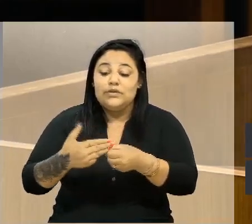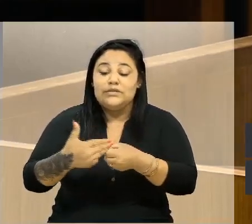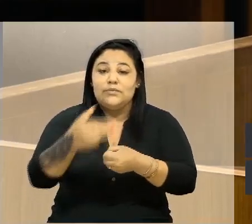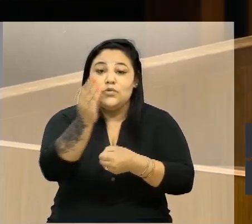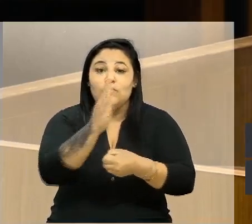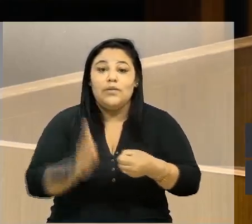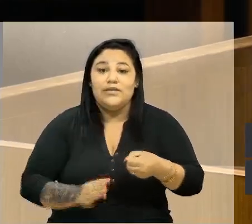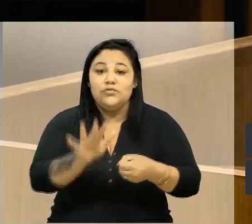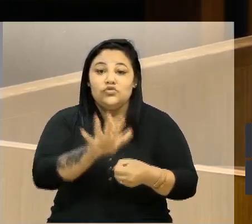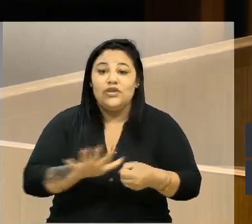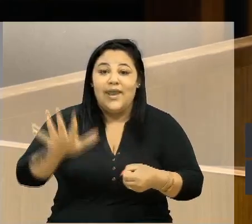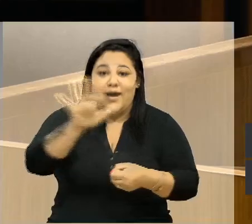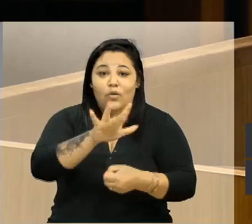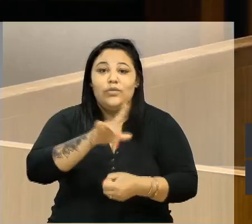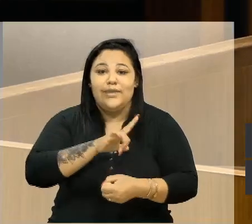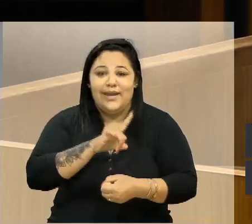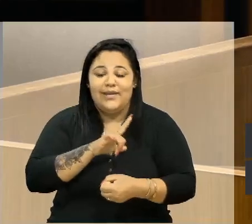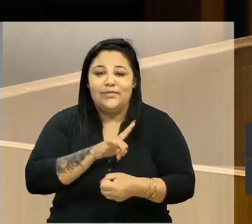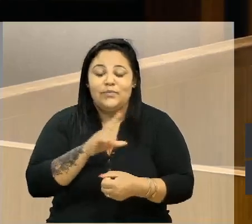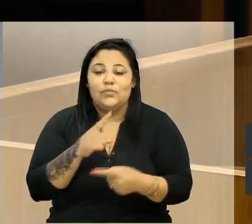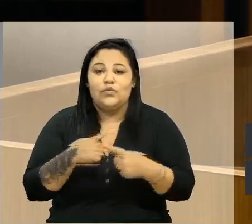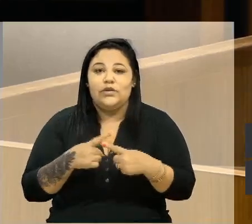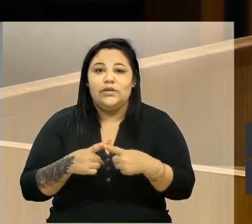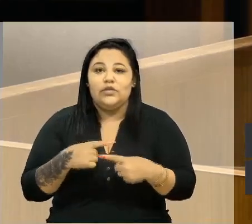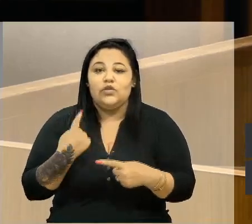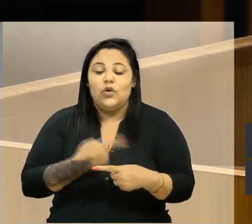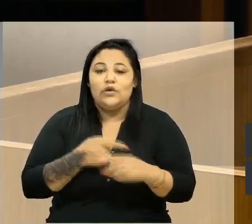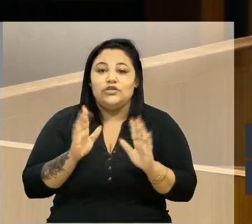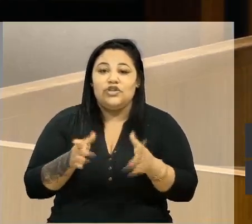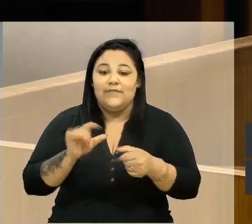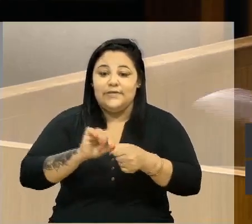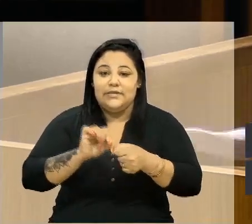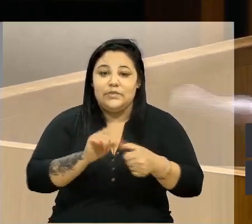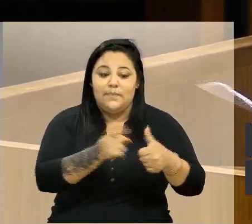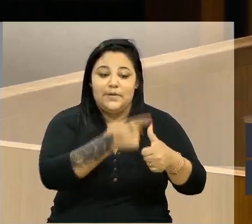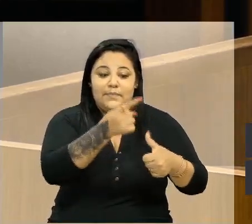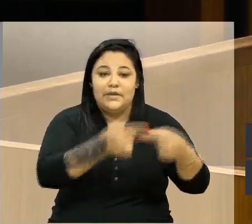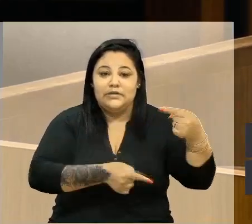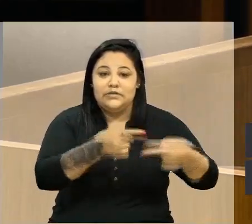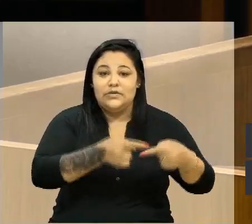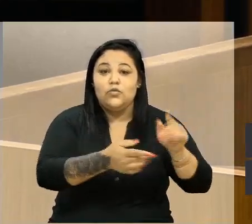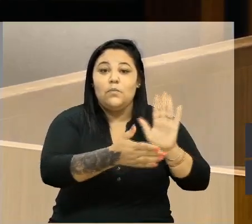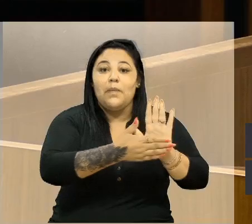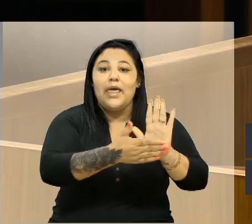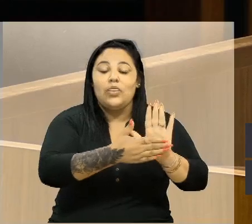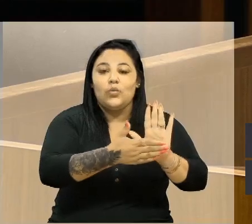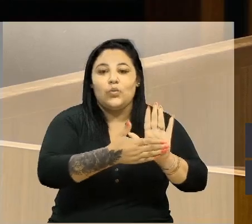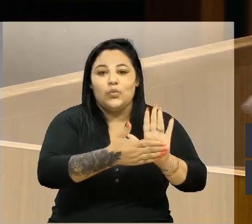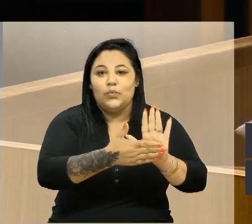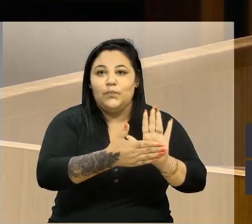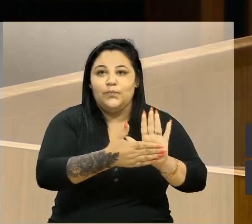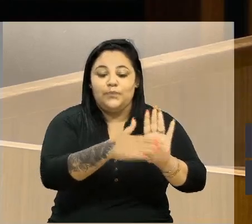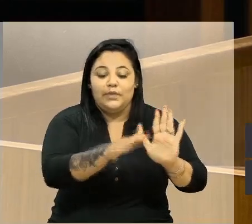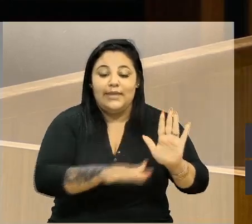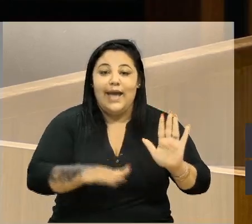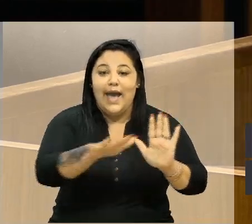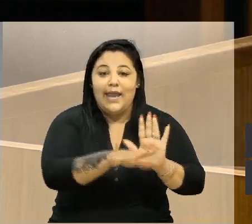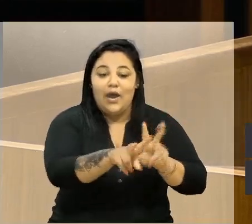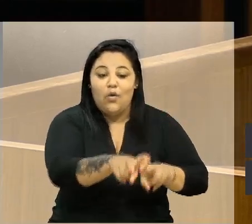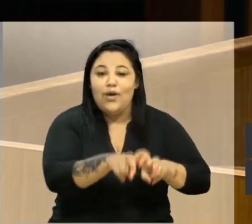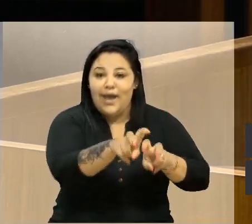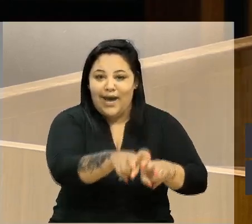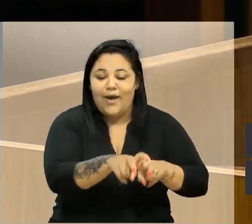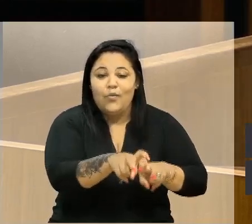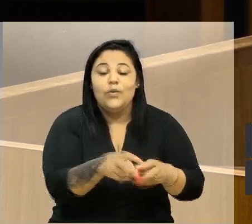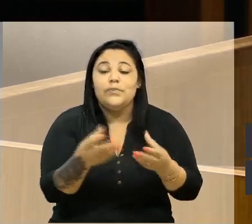brasileiros tem. Nós acabamos de fazer a primeira discussão do plano da área rural, que foi